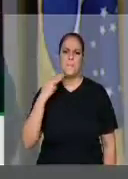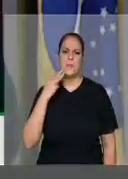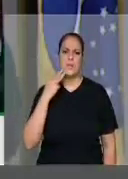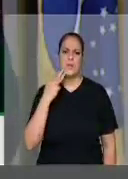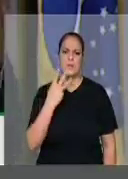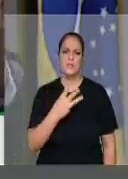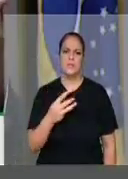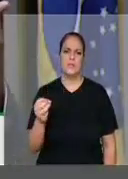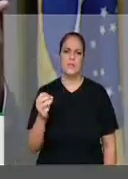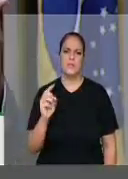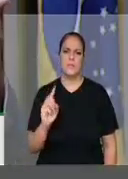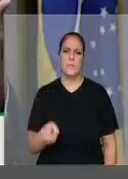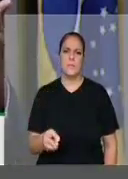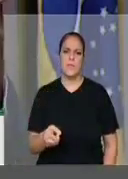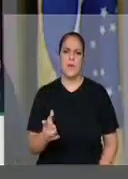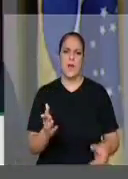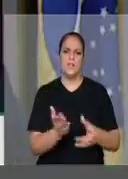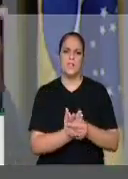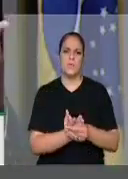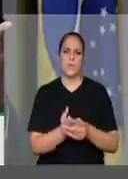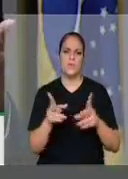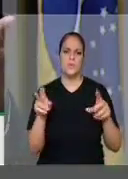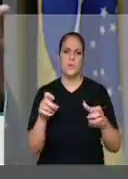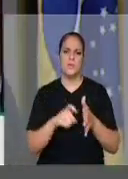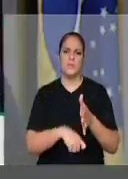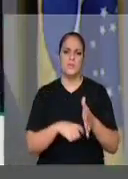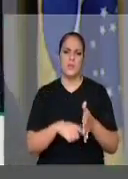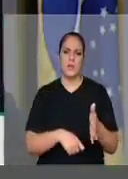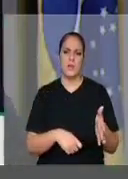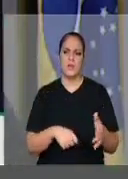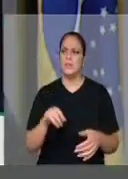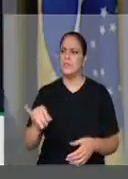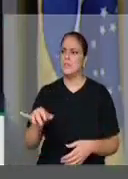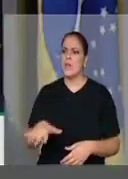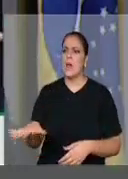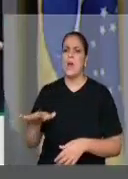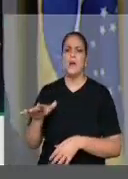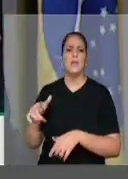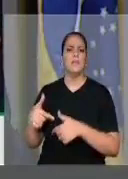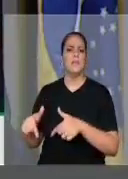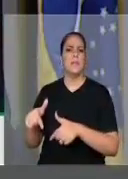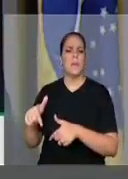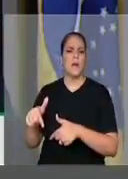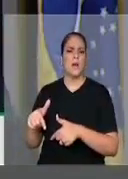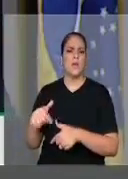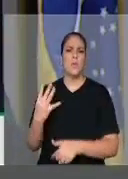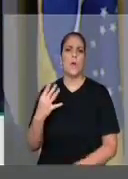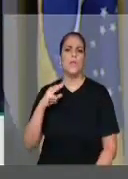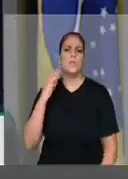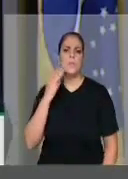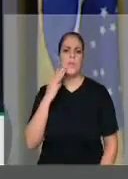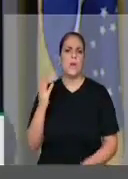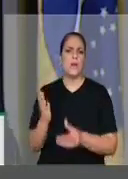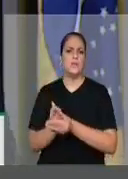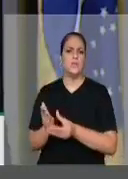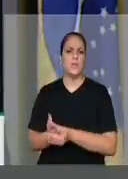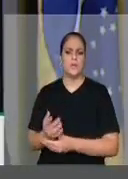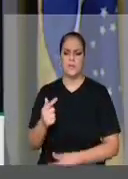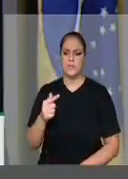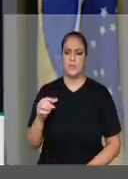3.300.000 ações por ano tributárias. Se a trabalhista, que são 4 milhões e pouco de ações,